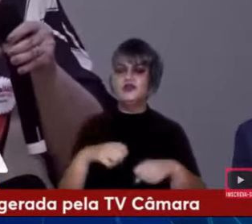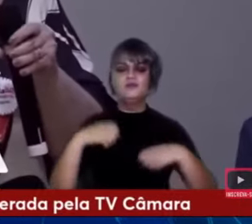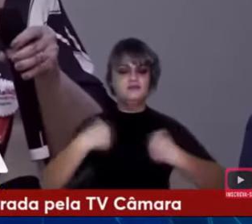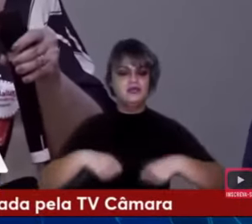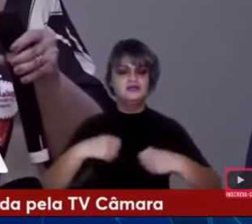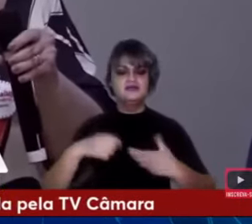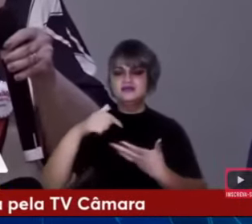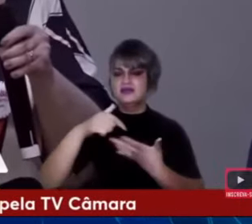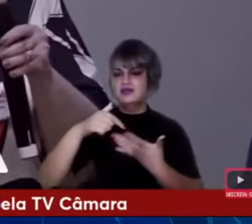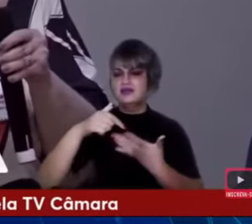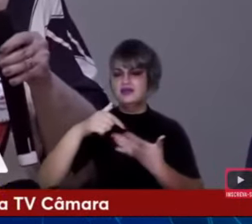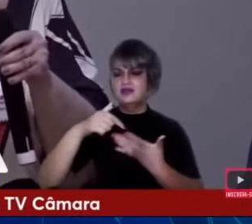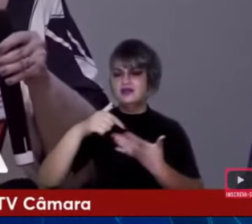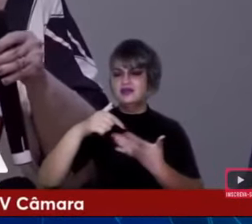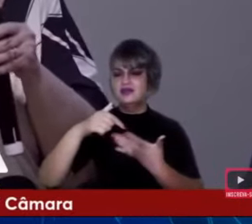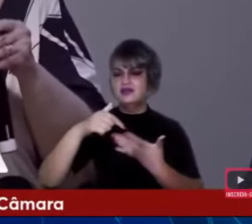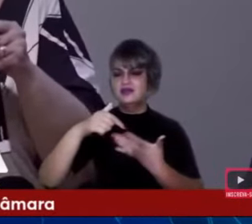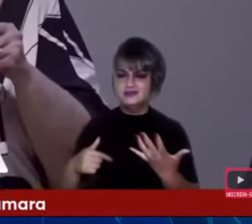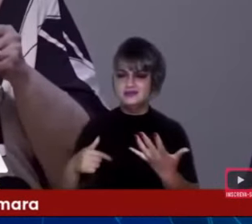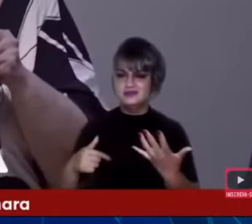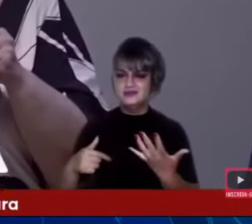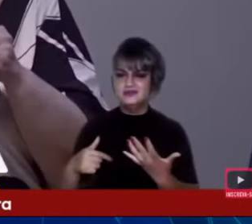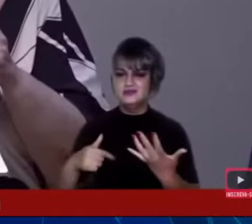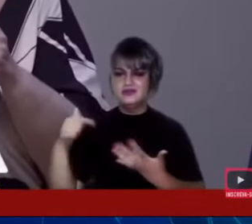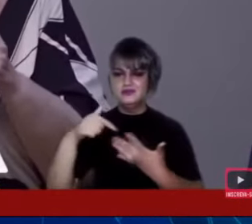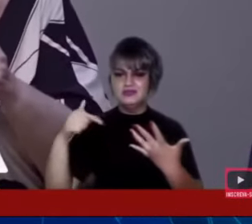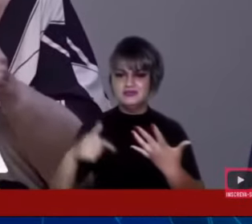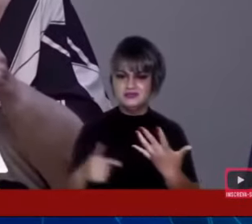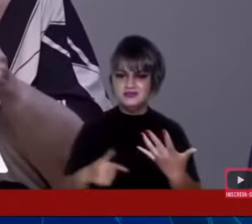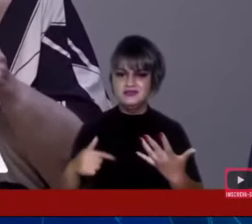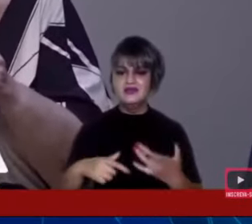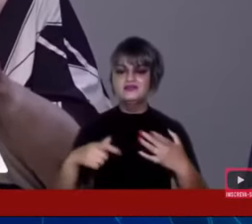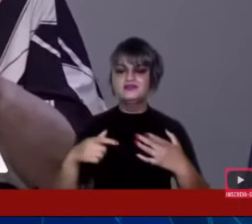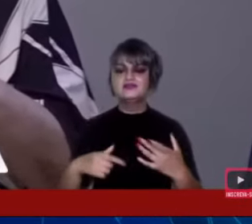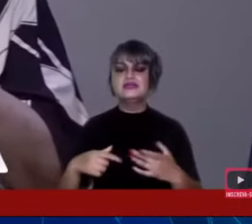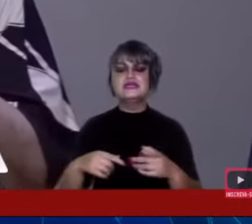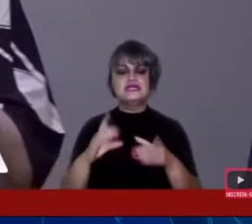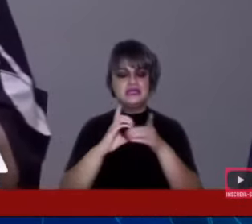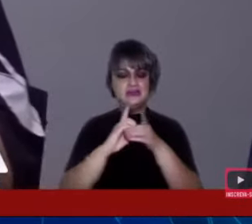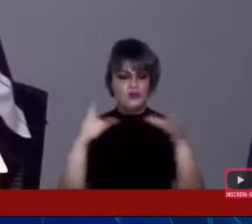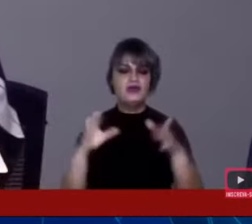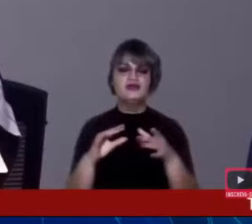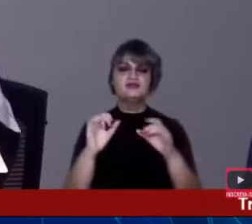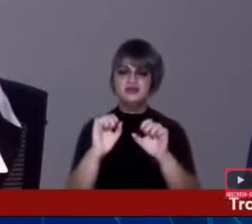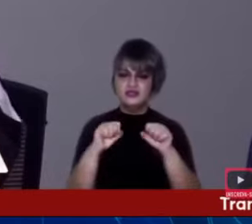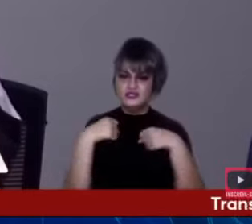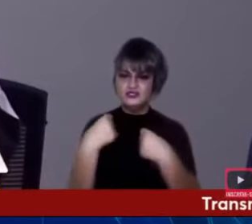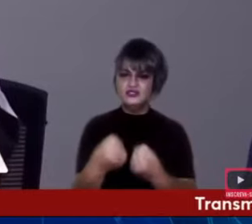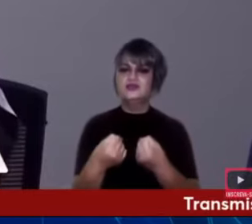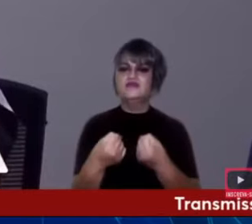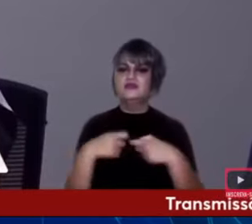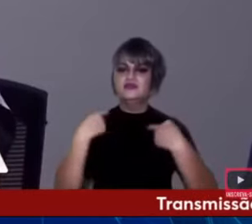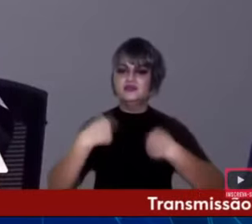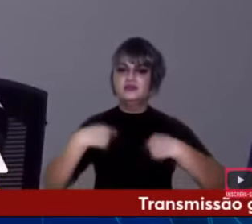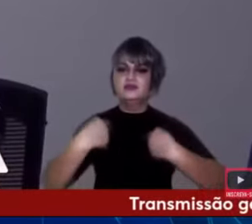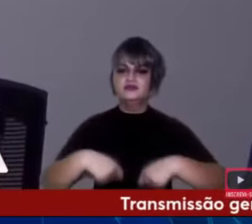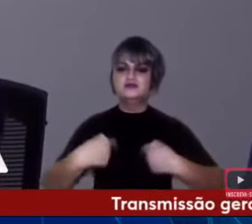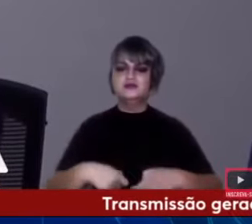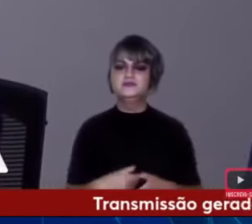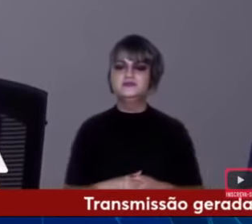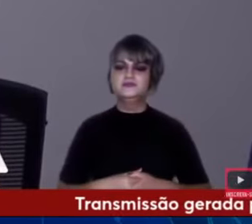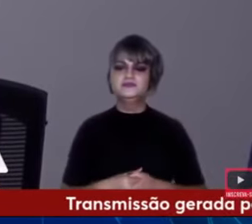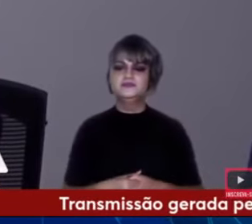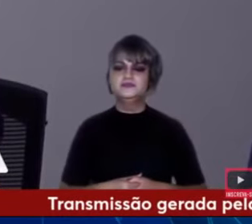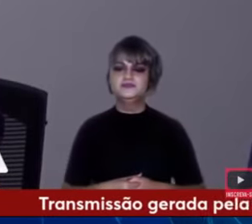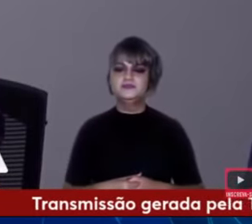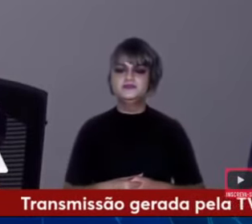E manter a democracia nos custará muito mais. Hoje, nós estamos lutando para não